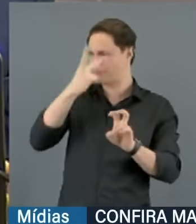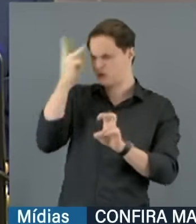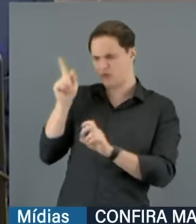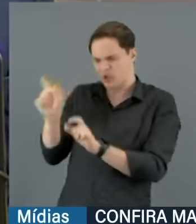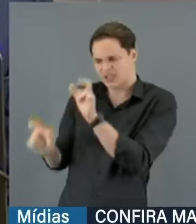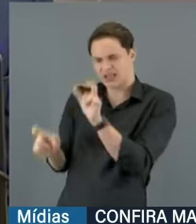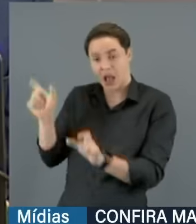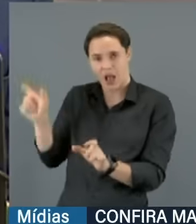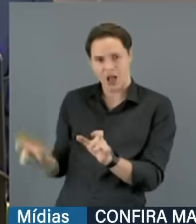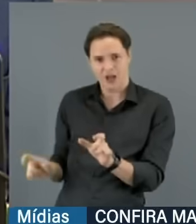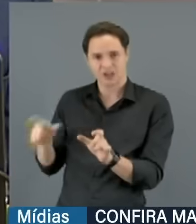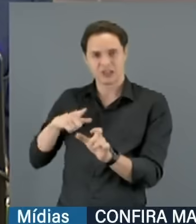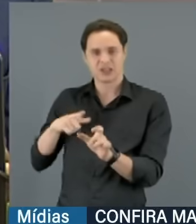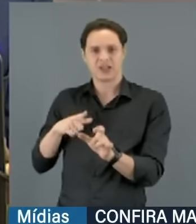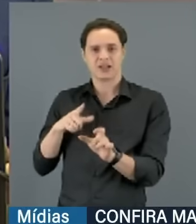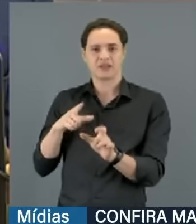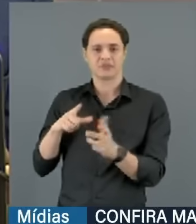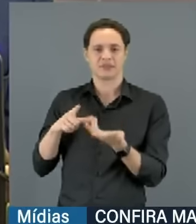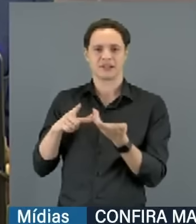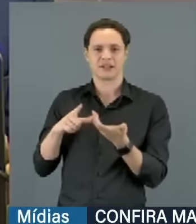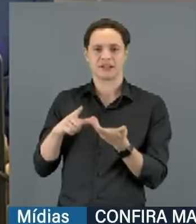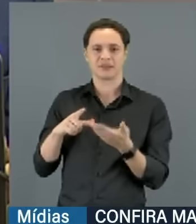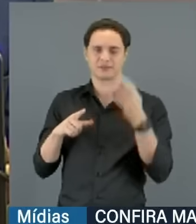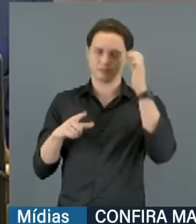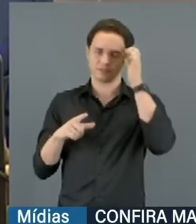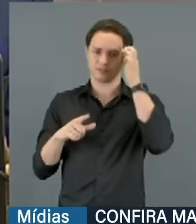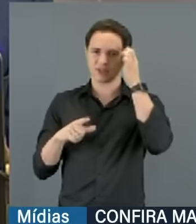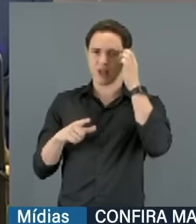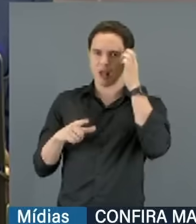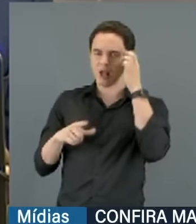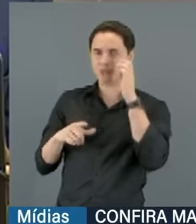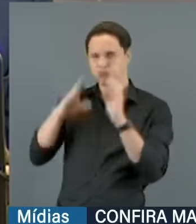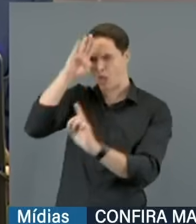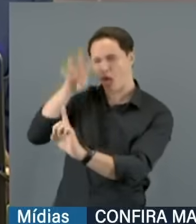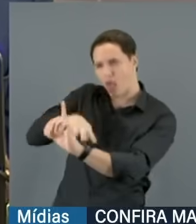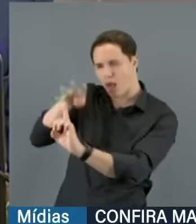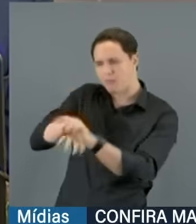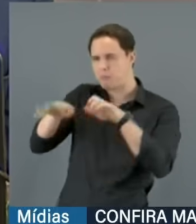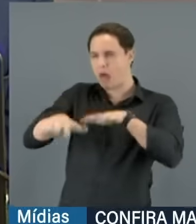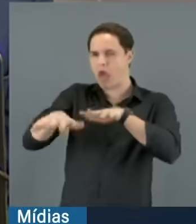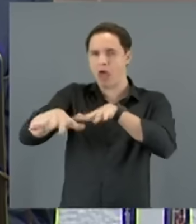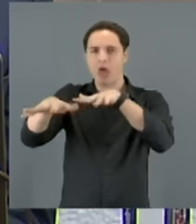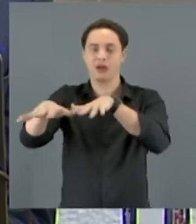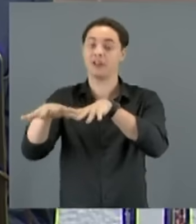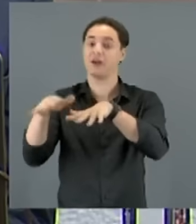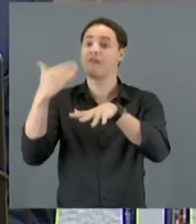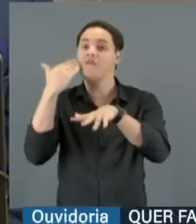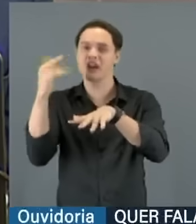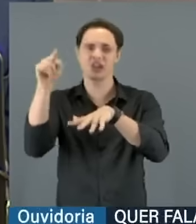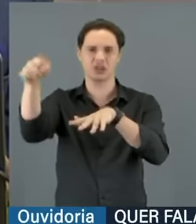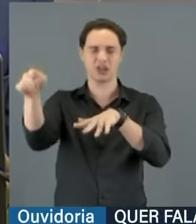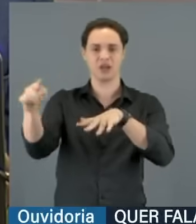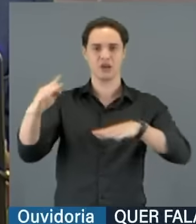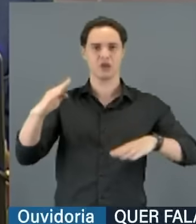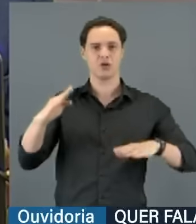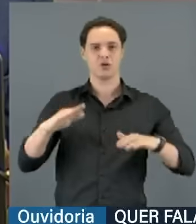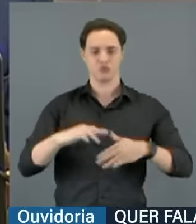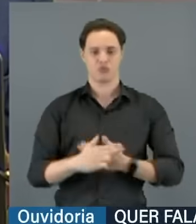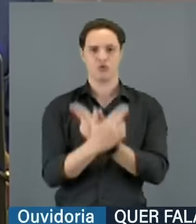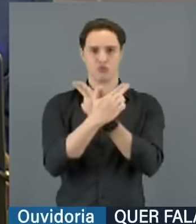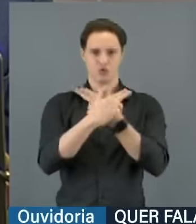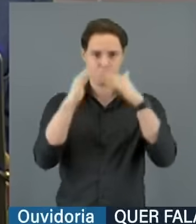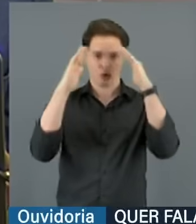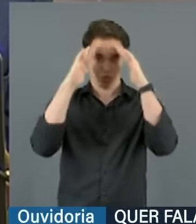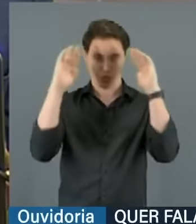extremistas nos movimentos que estavam sendo feitos em frente aos quartéis e ao QG. Esse é um